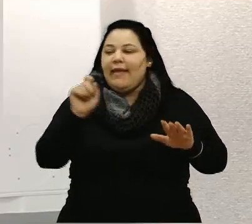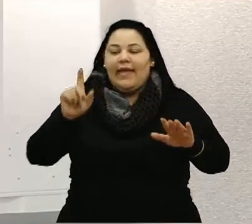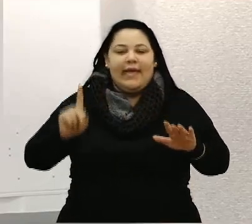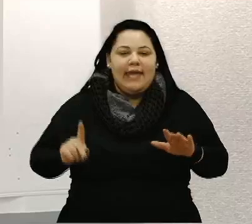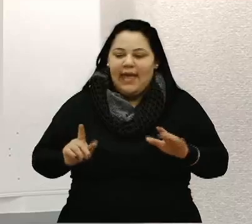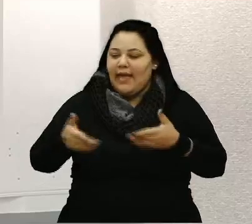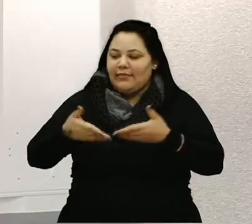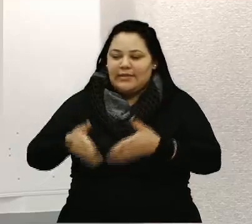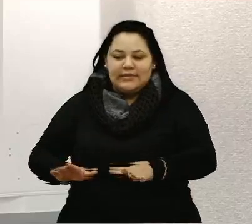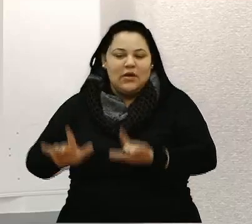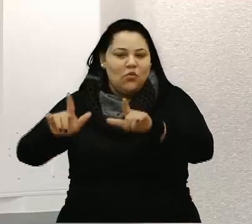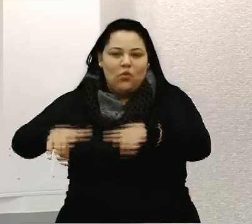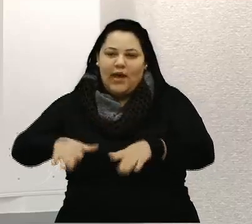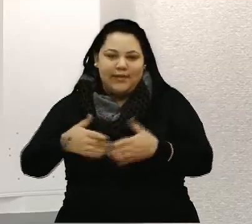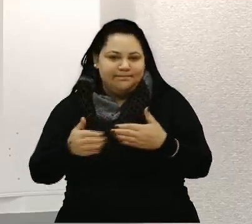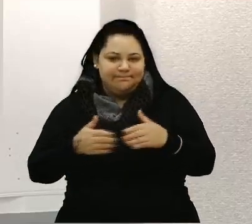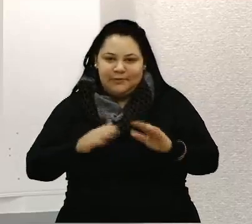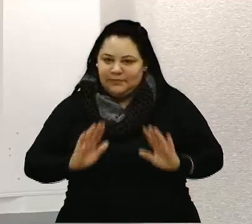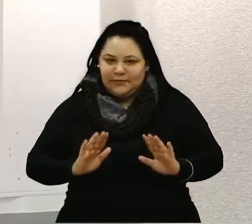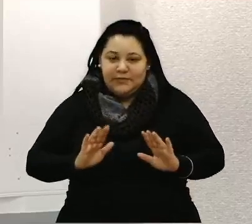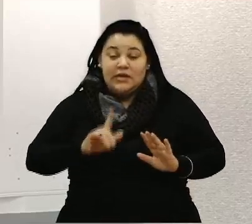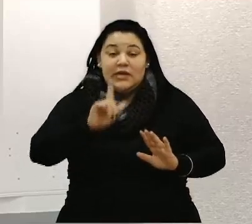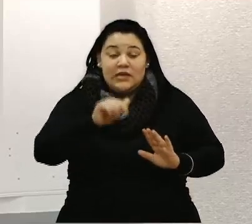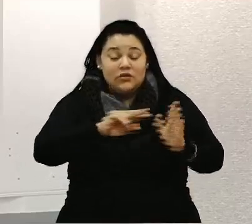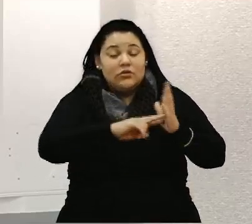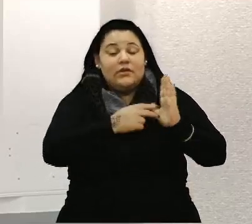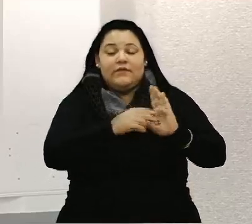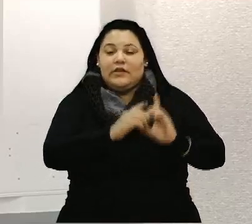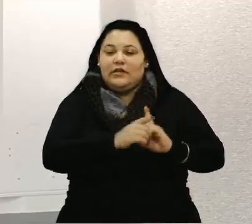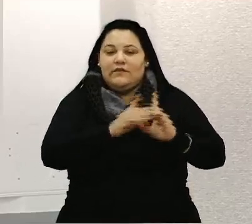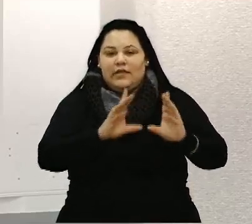vem. Isso é defender a democracia.